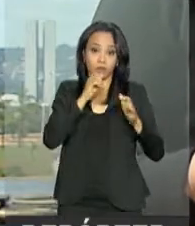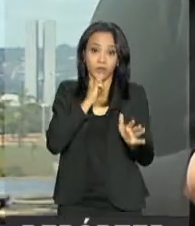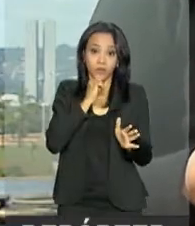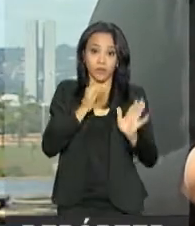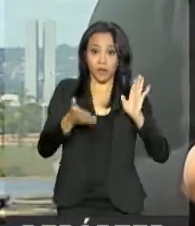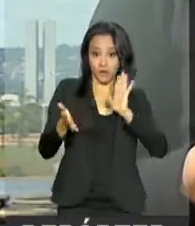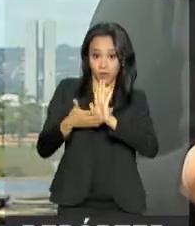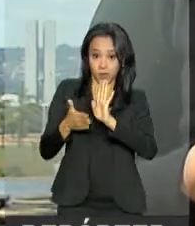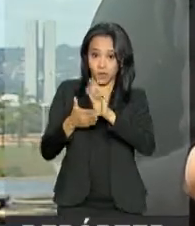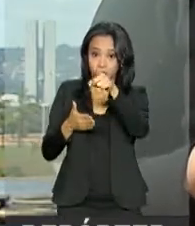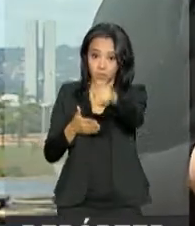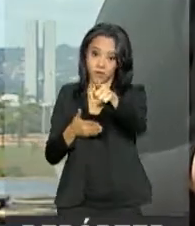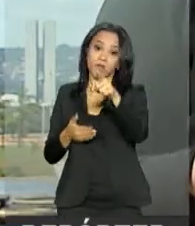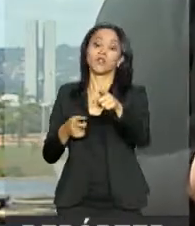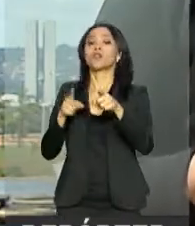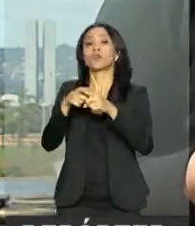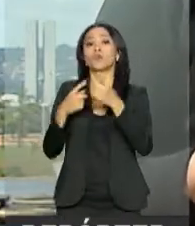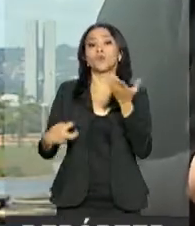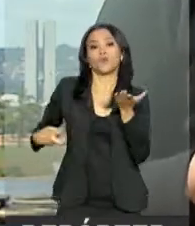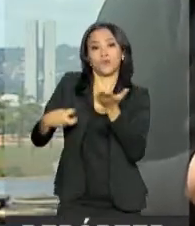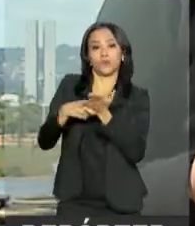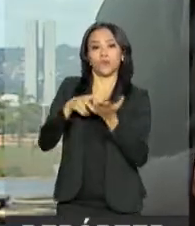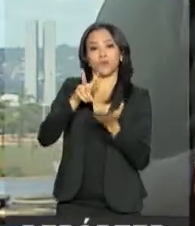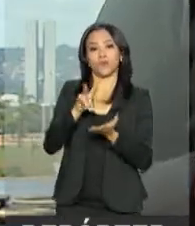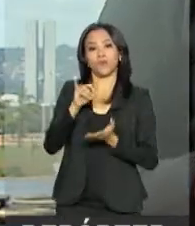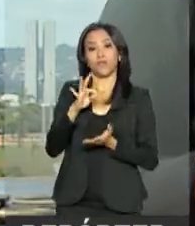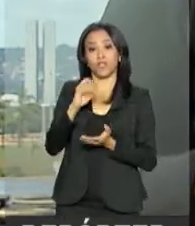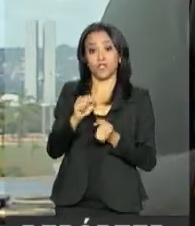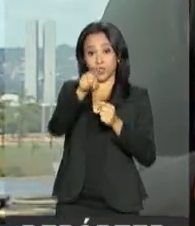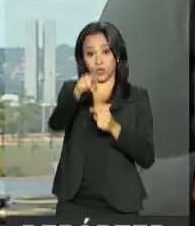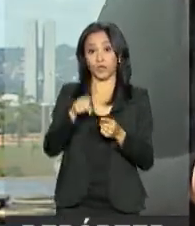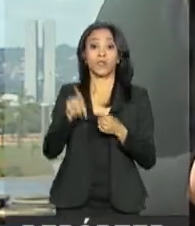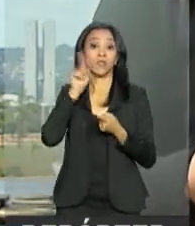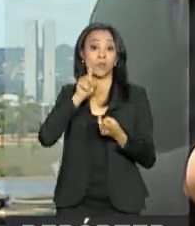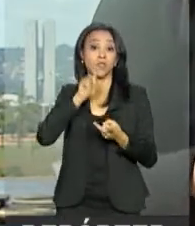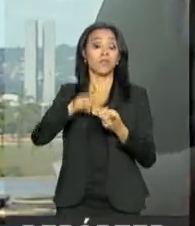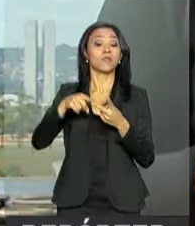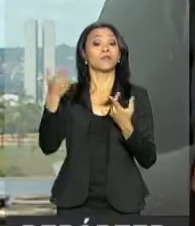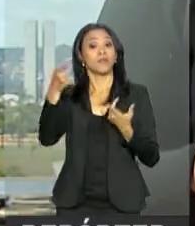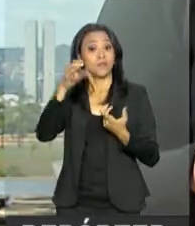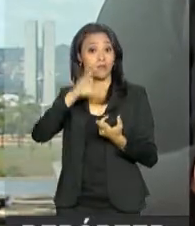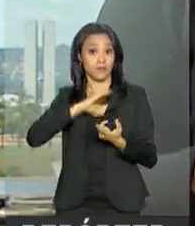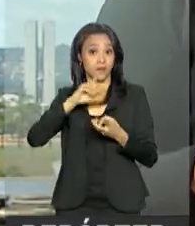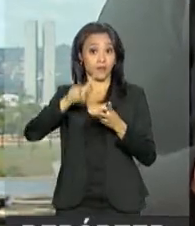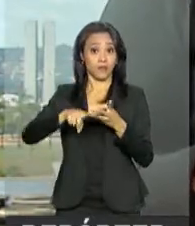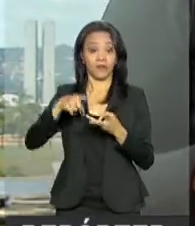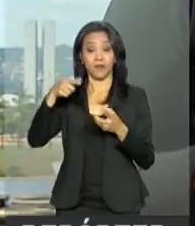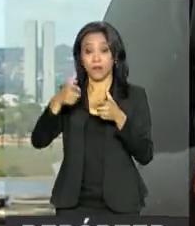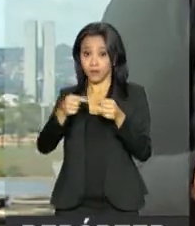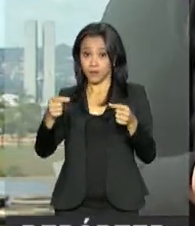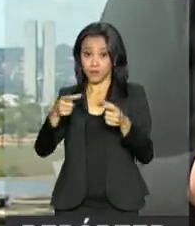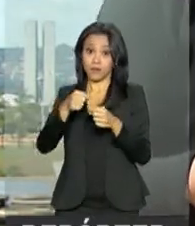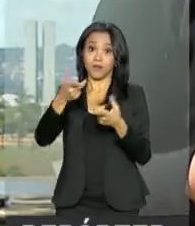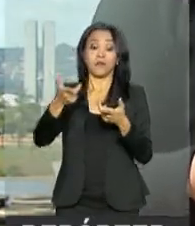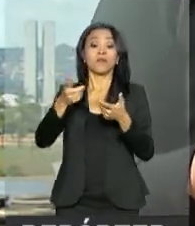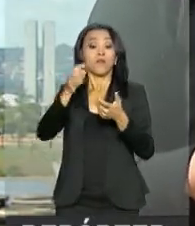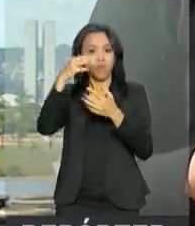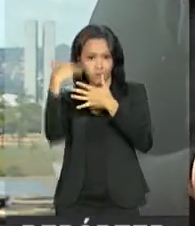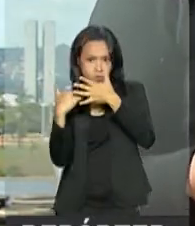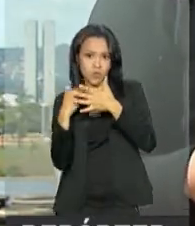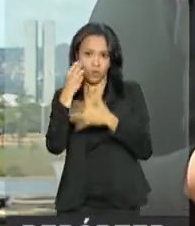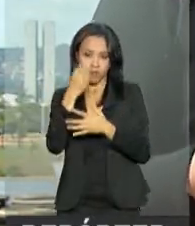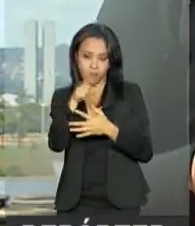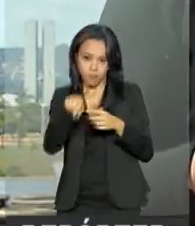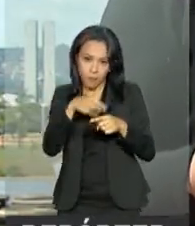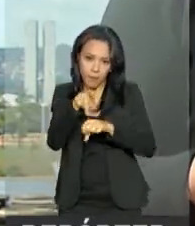implantação do visto eletrônico para Estados Unidos, Canadá, Austrália e Japão e a regulamentação dos voos fretados, também